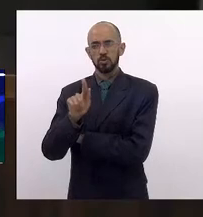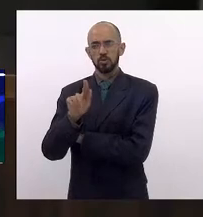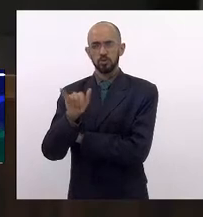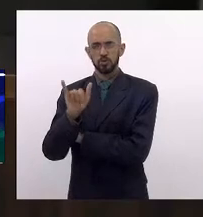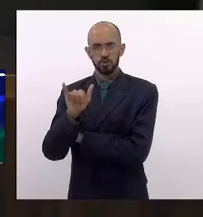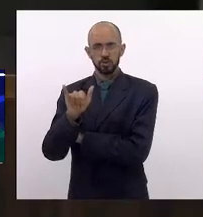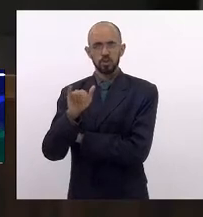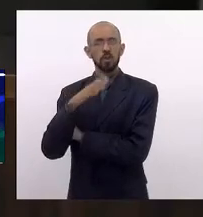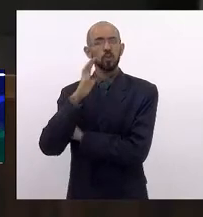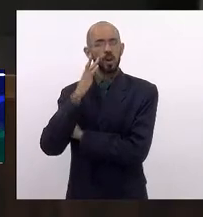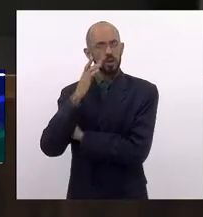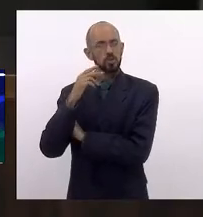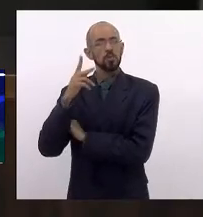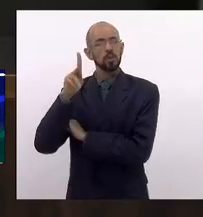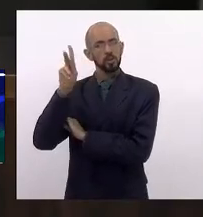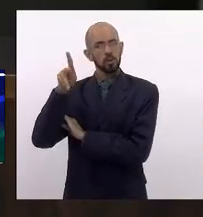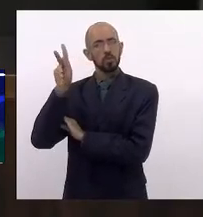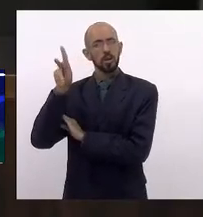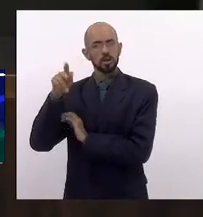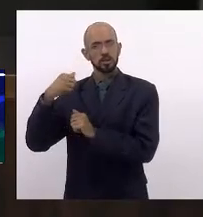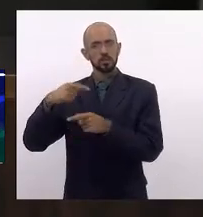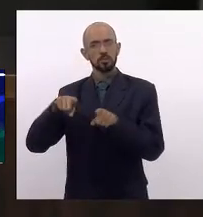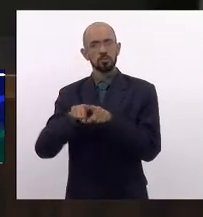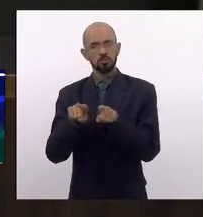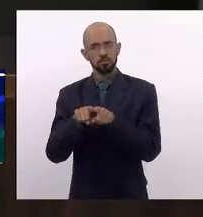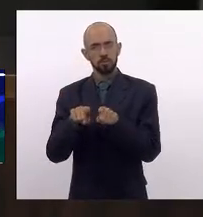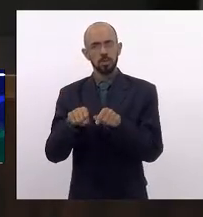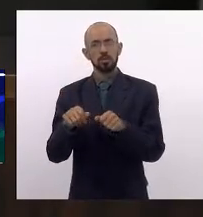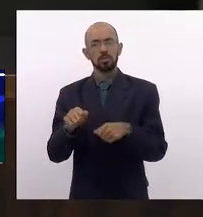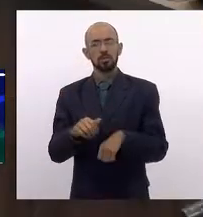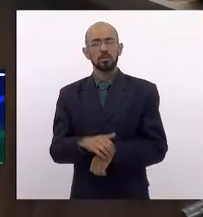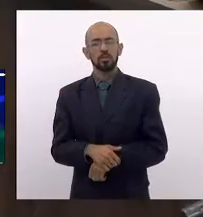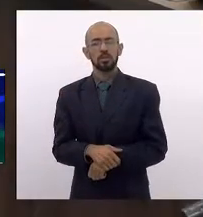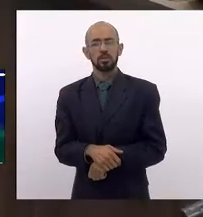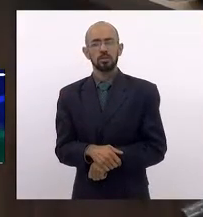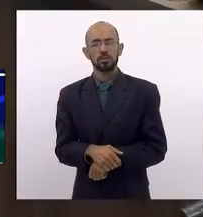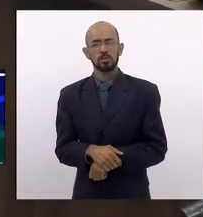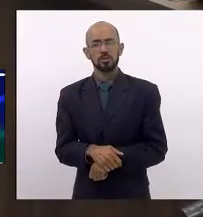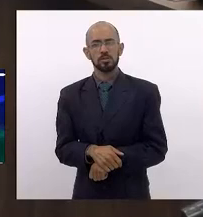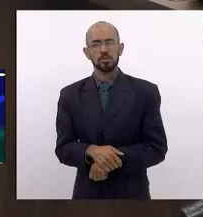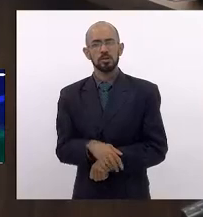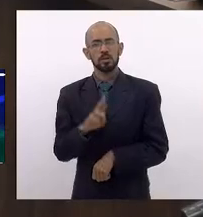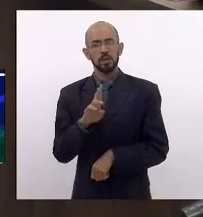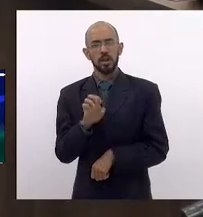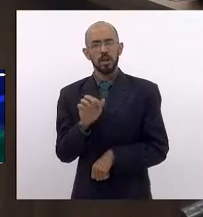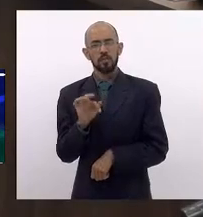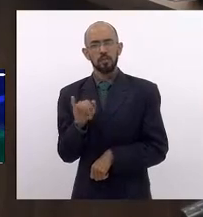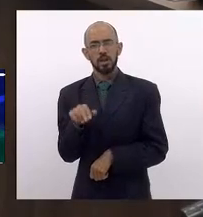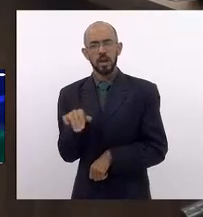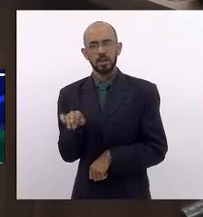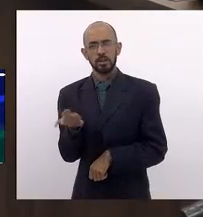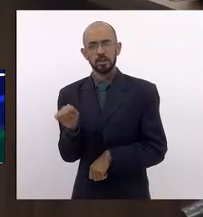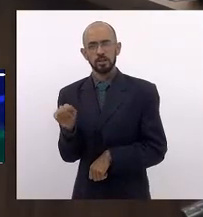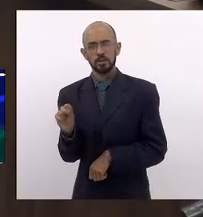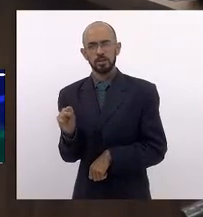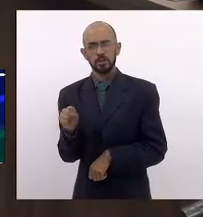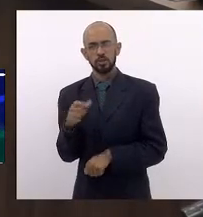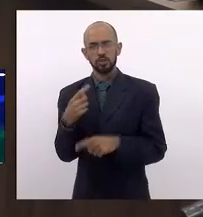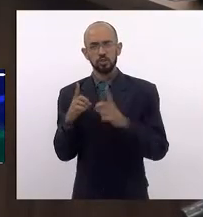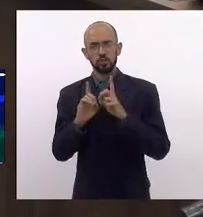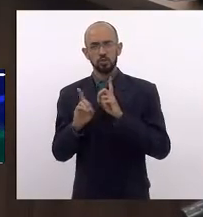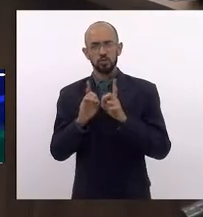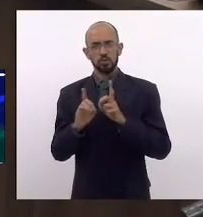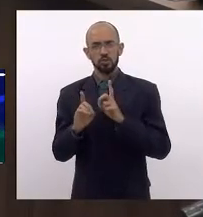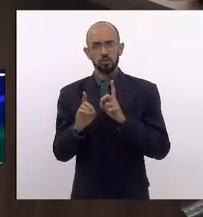Petrobras que a informação que Eletrobras mais de quarenta por cento e Petrobras refinarias pra gente discutir o preço e Sem dúvida nenhuma questão de energia